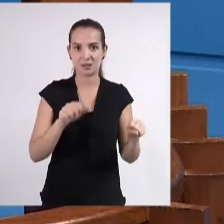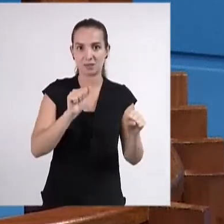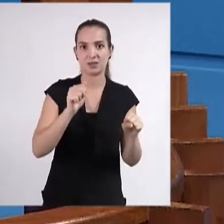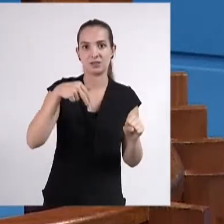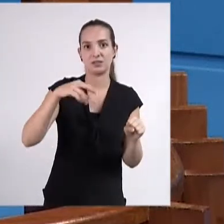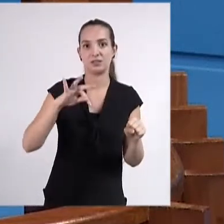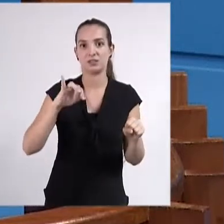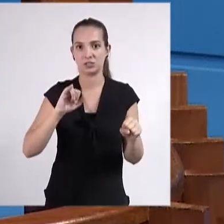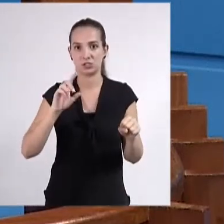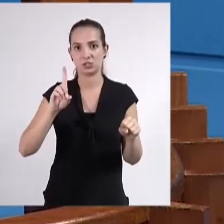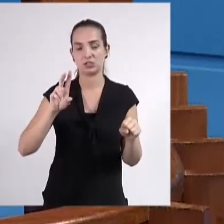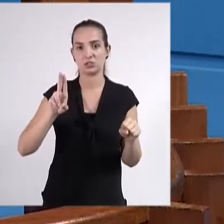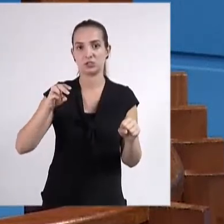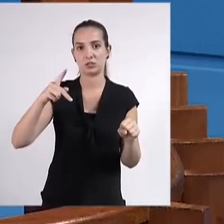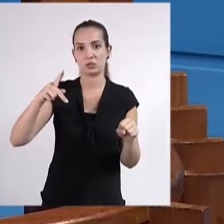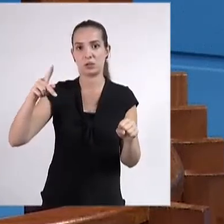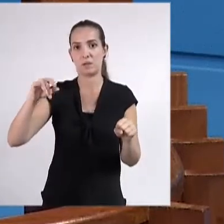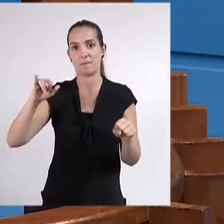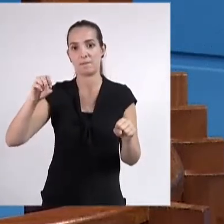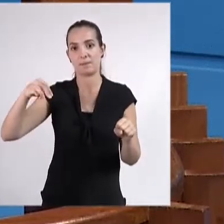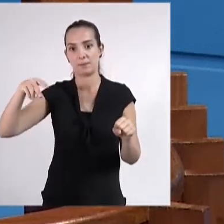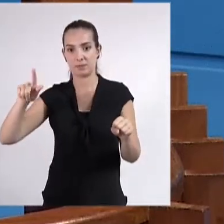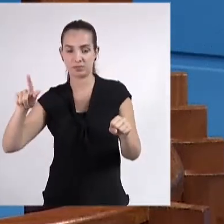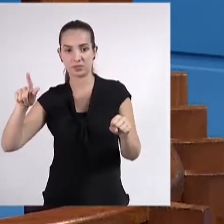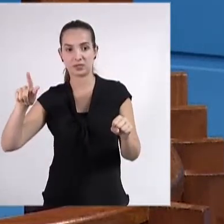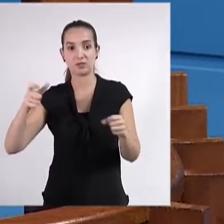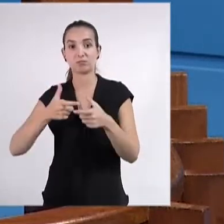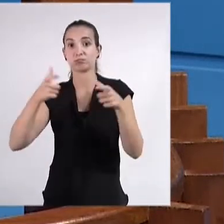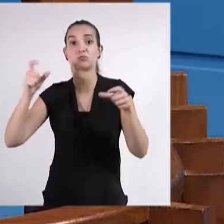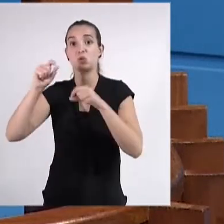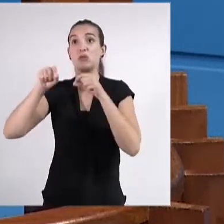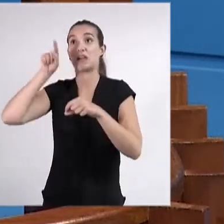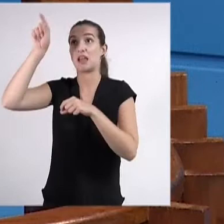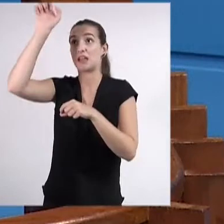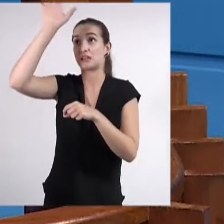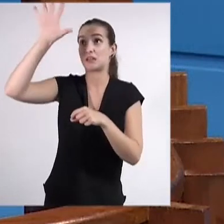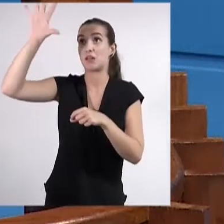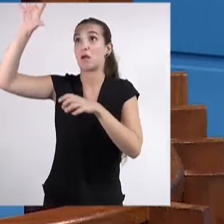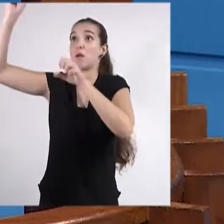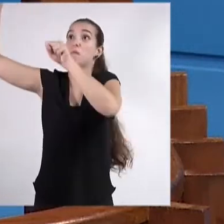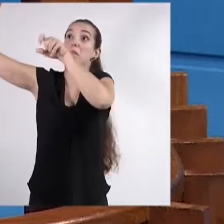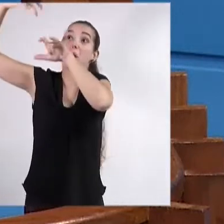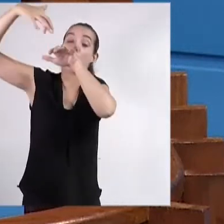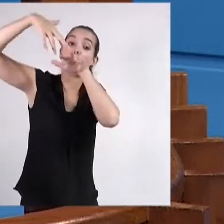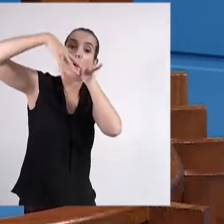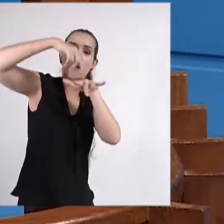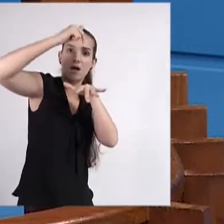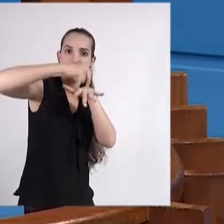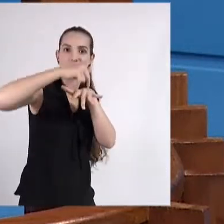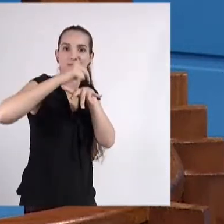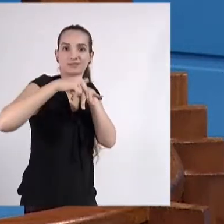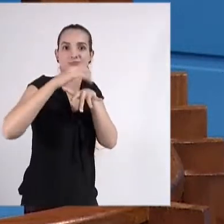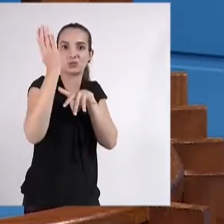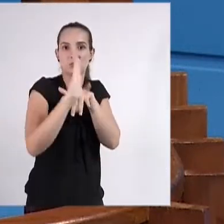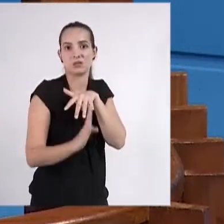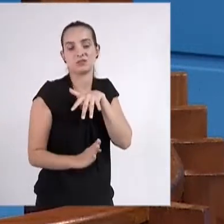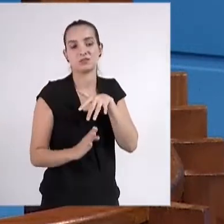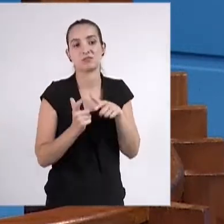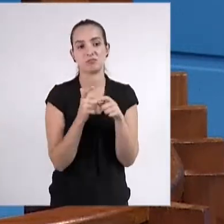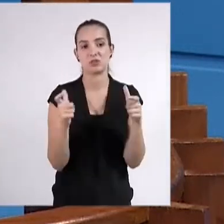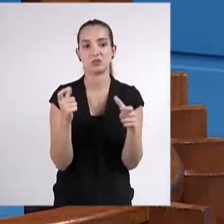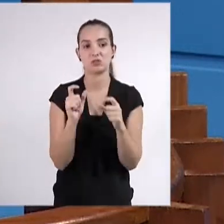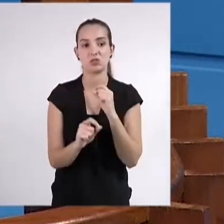a entrada desse produto de maneira que a União Europeia dominasse imediatamente o nosso mercado, fazendo com que